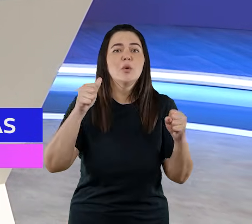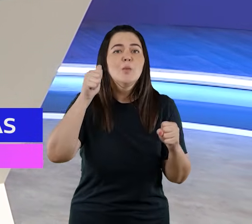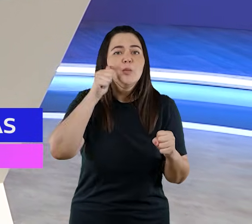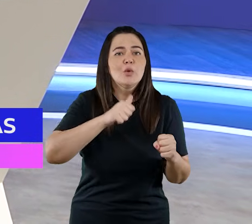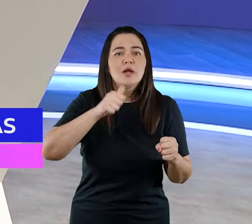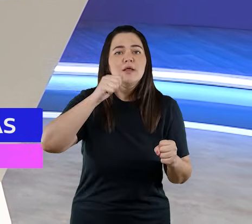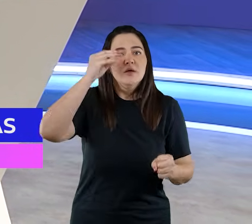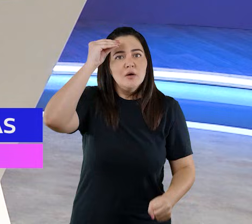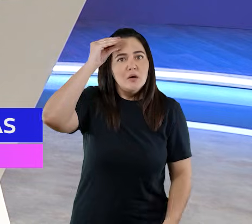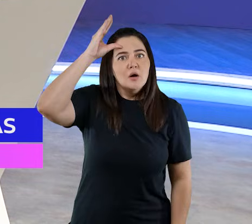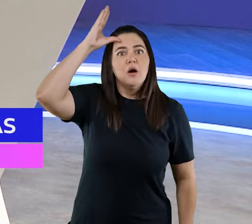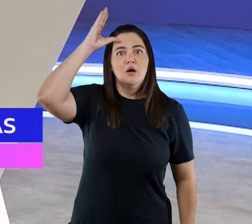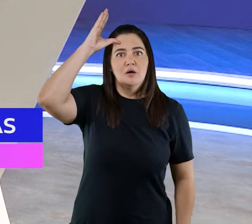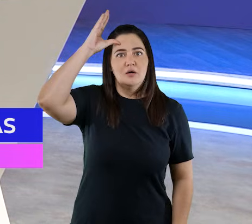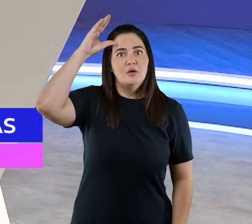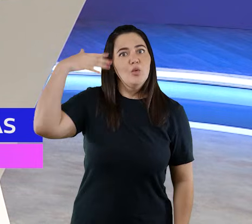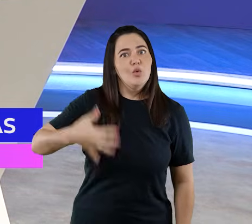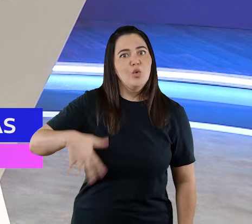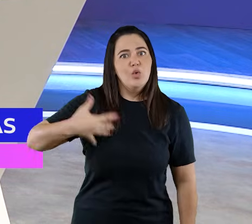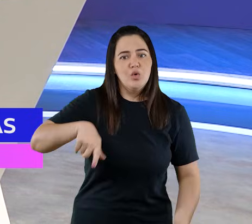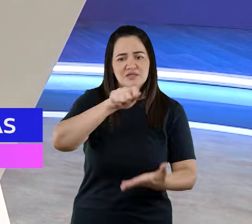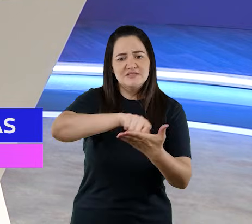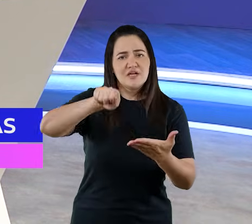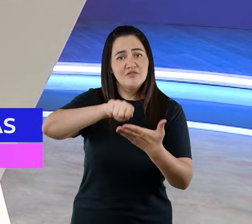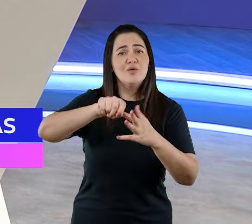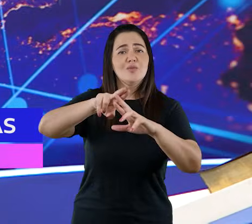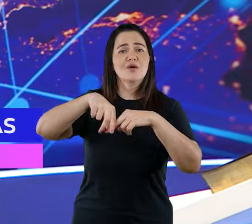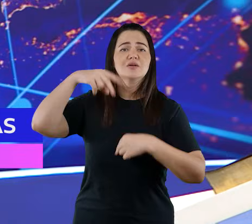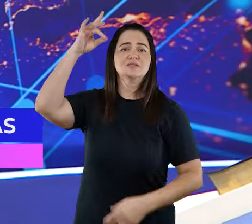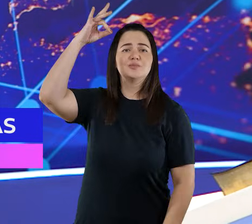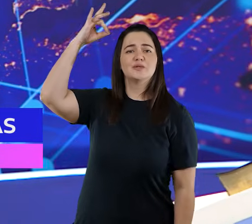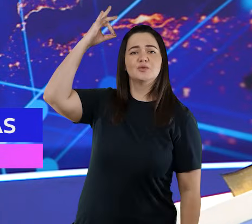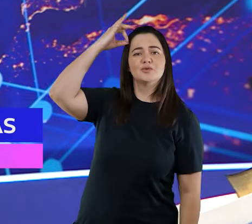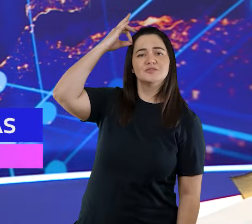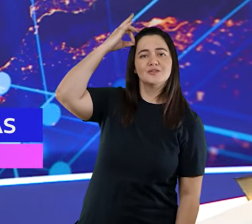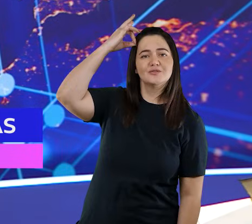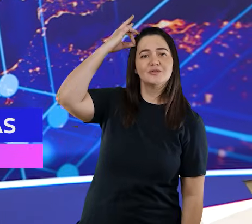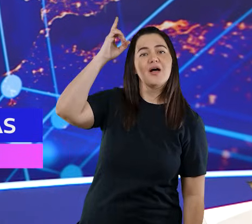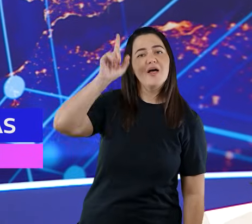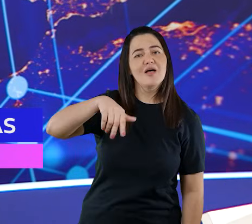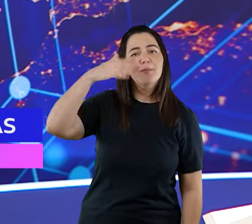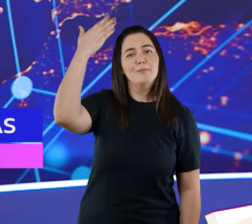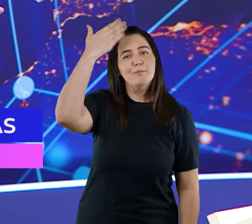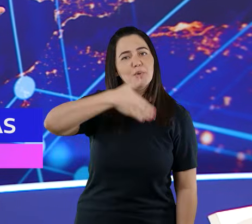alguém que teve o pouco estudo que ela teve. Esta é uma prova